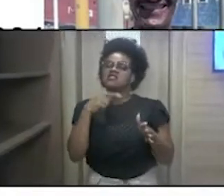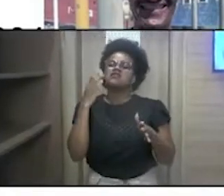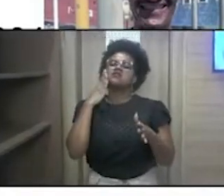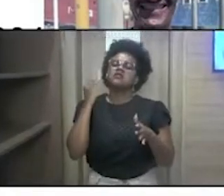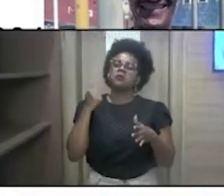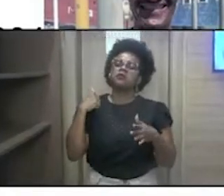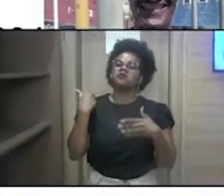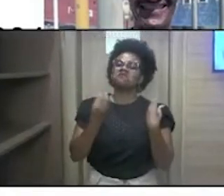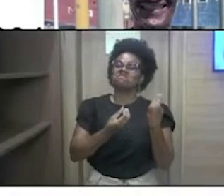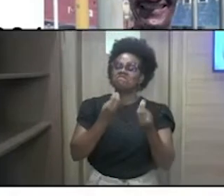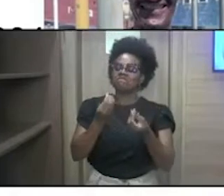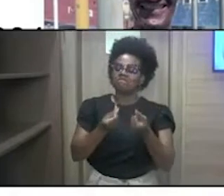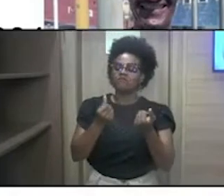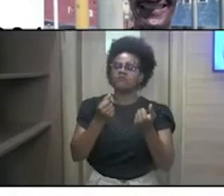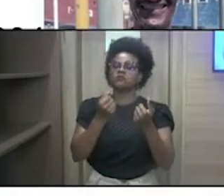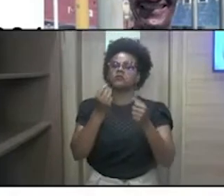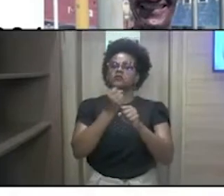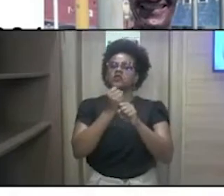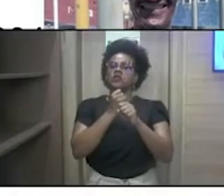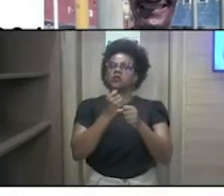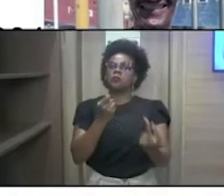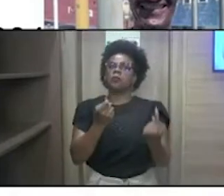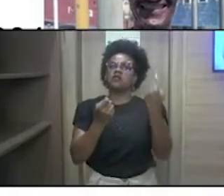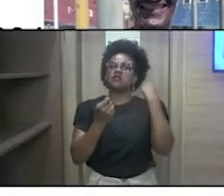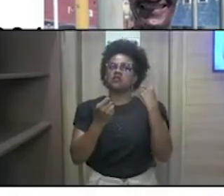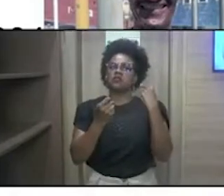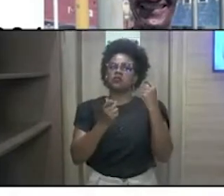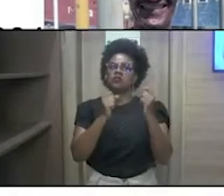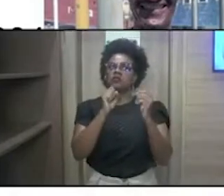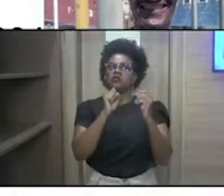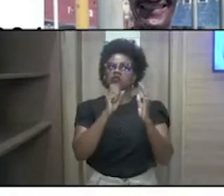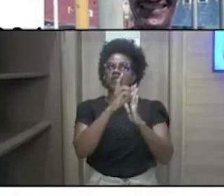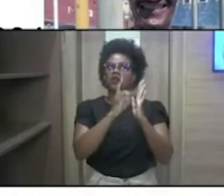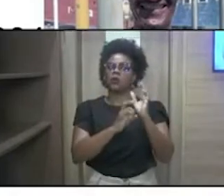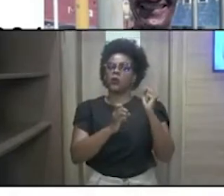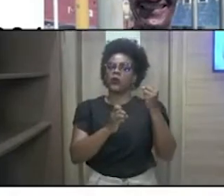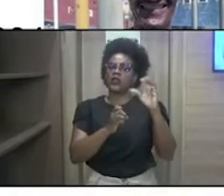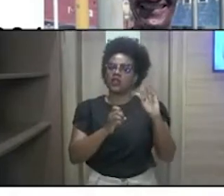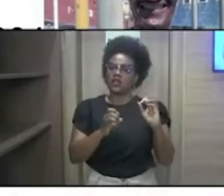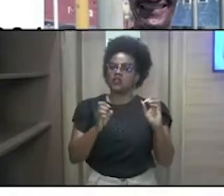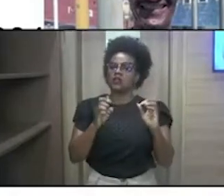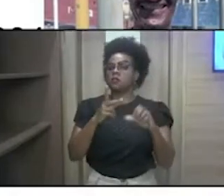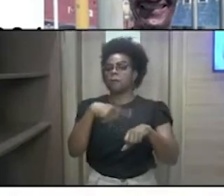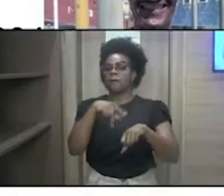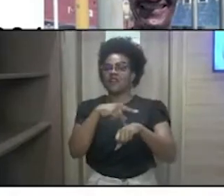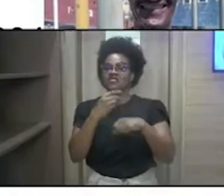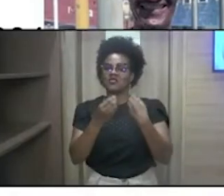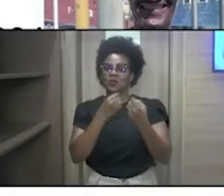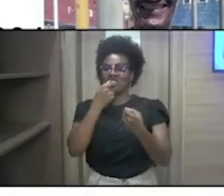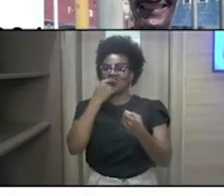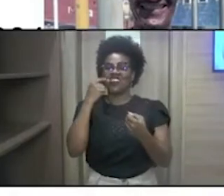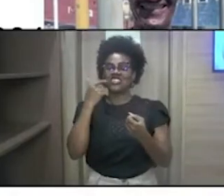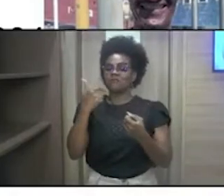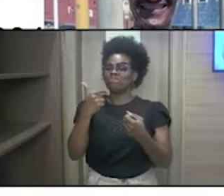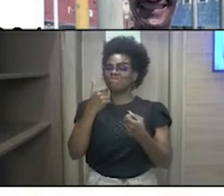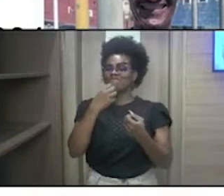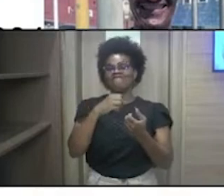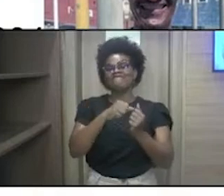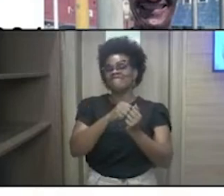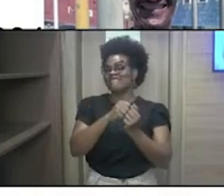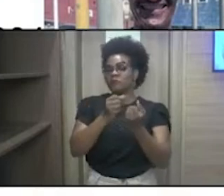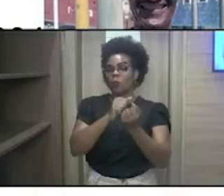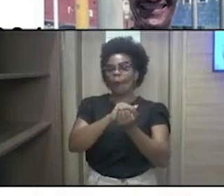uma geração perdida nos anos 80, com o primeiro grande inquérito nacional que apontou o país dos desdentados. Naquele período